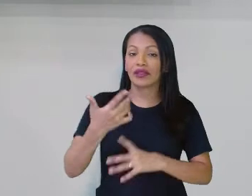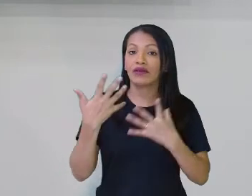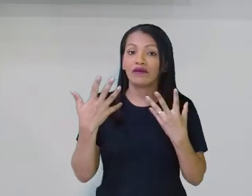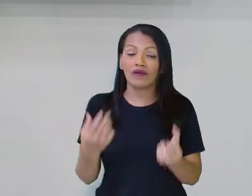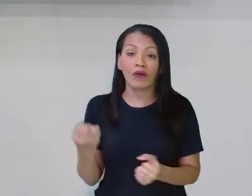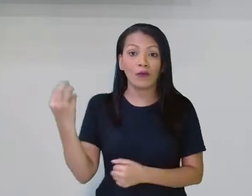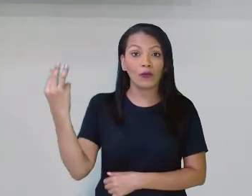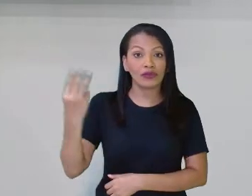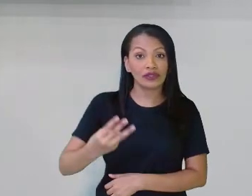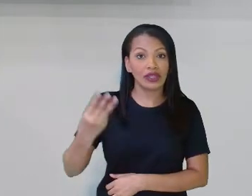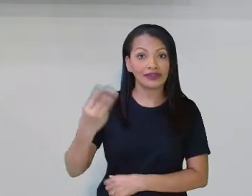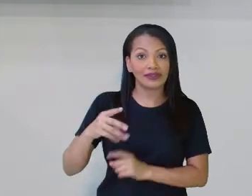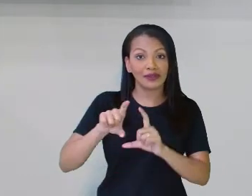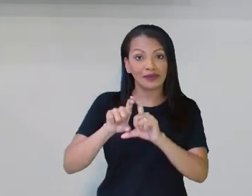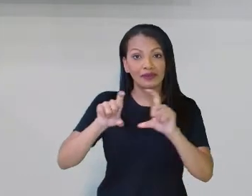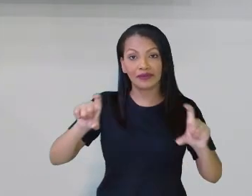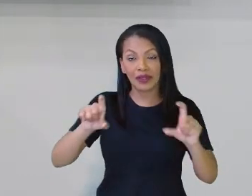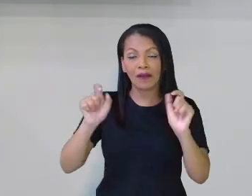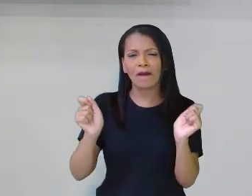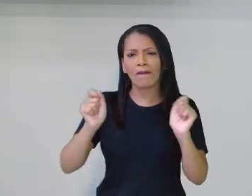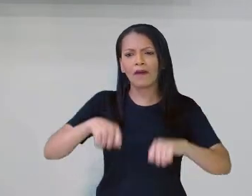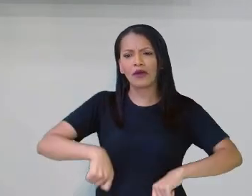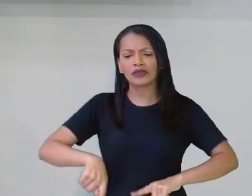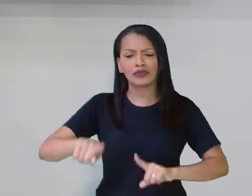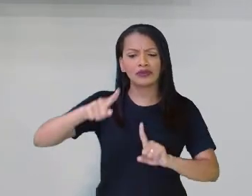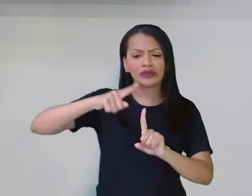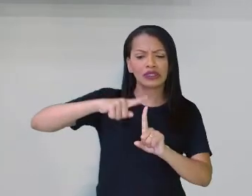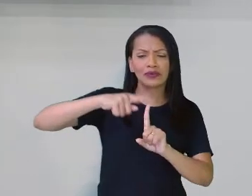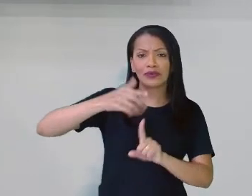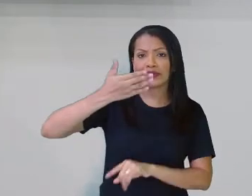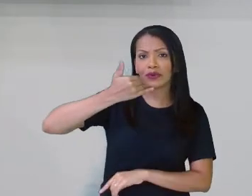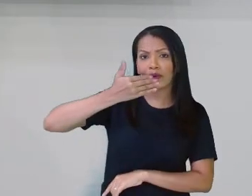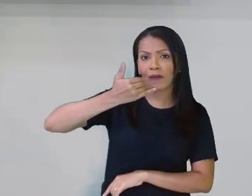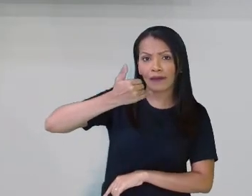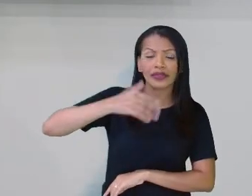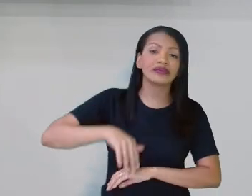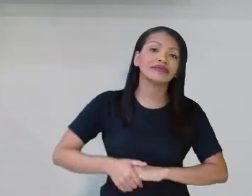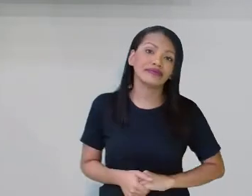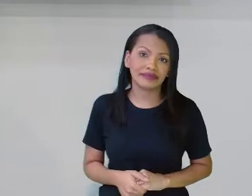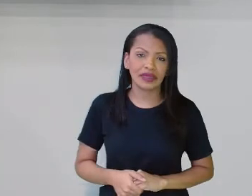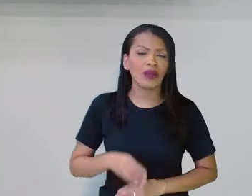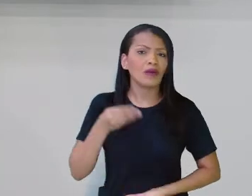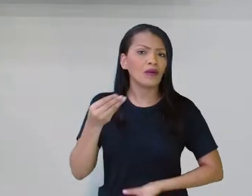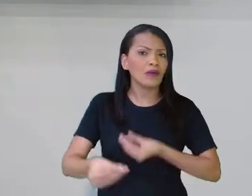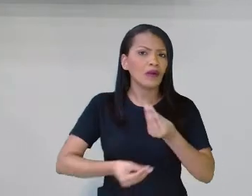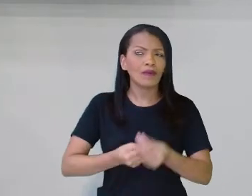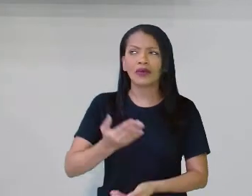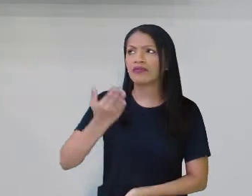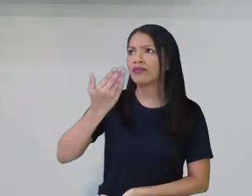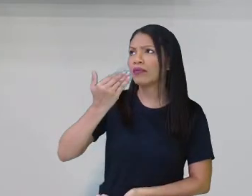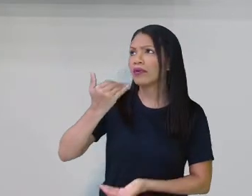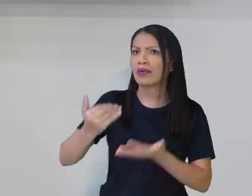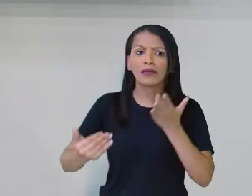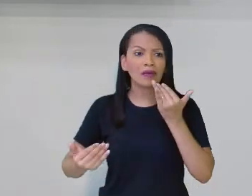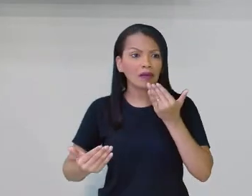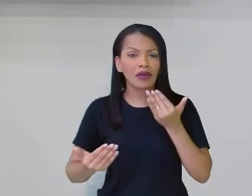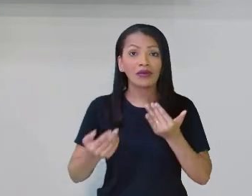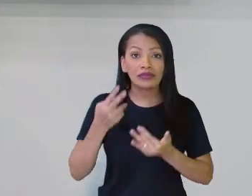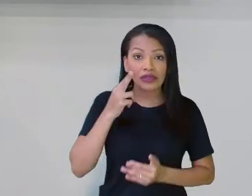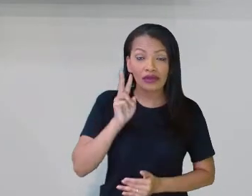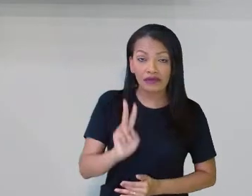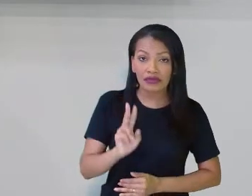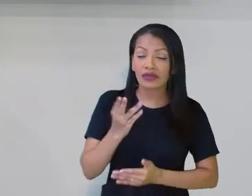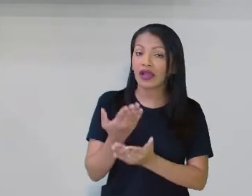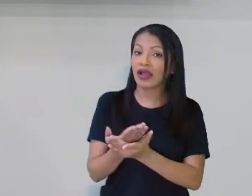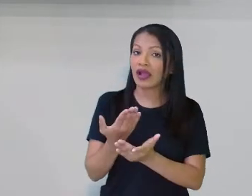para o terceiro, onde pode falar do tipo de alimentação daquele animal. Como é que ele se alimenta? Vocês viram na